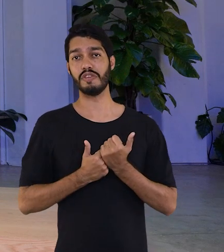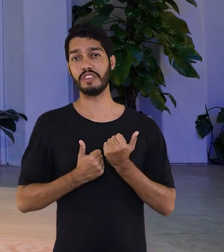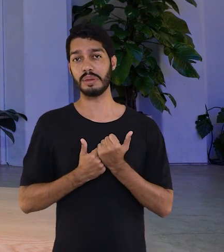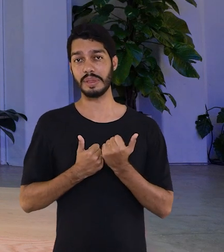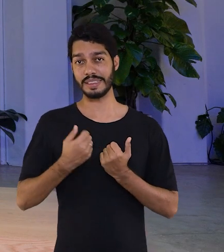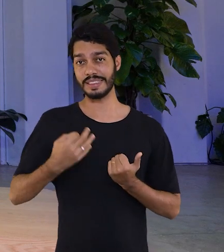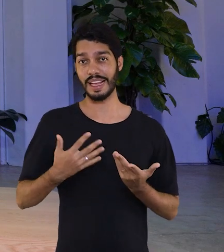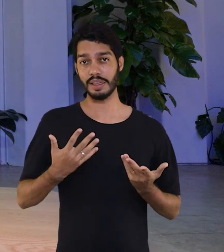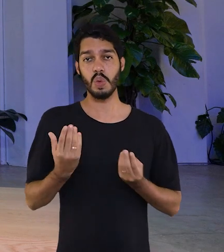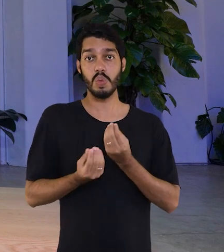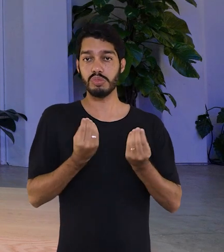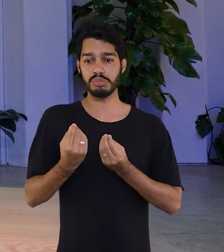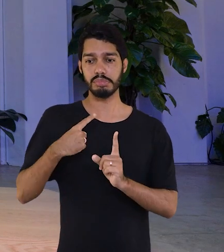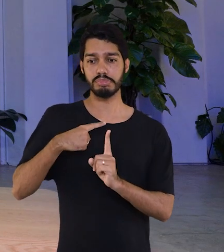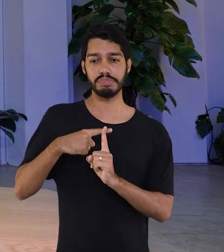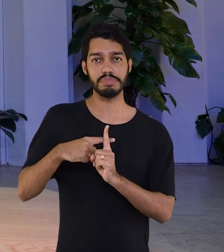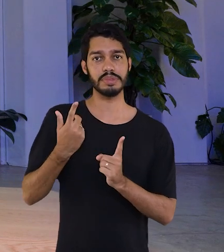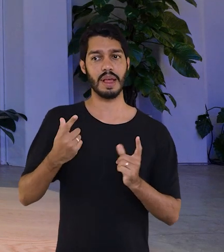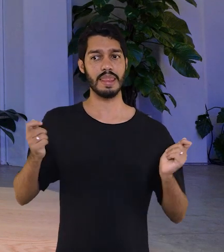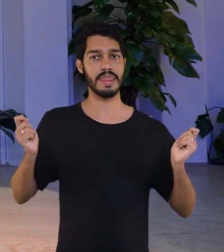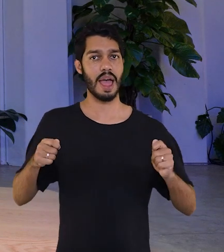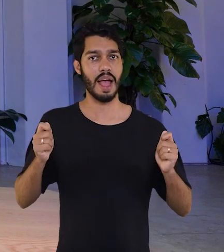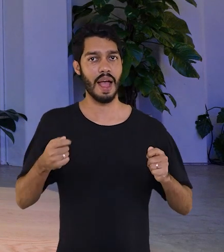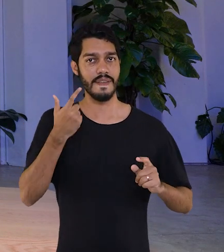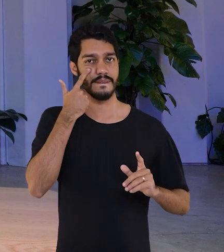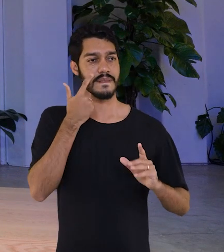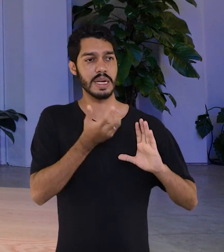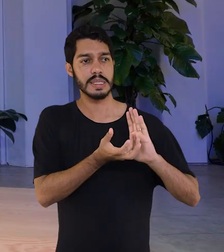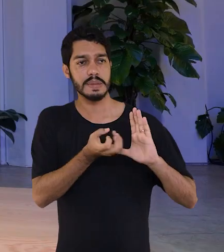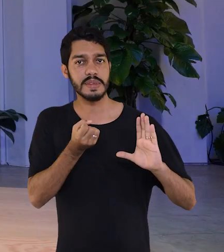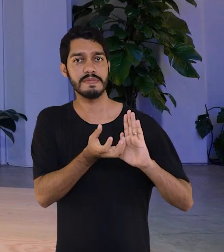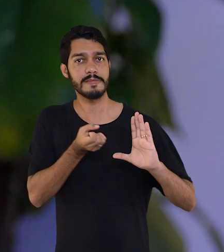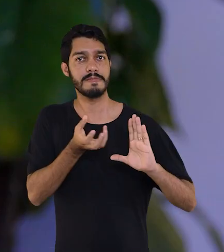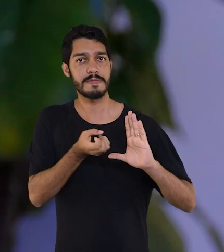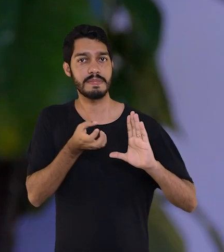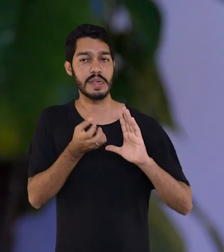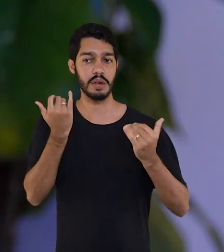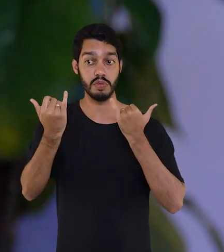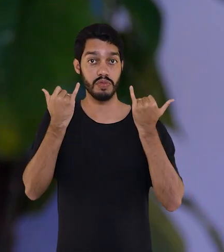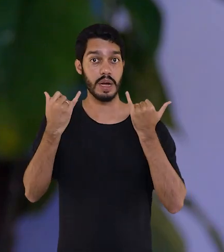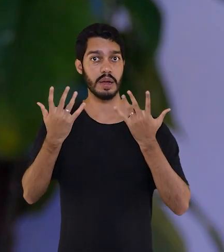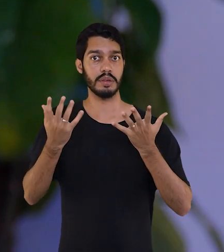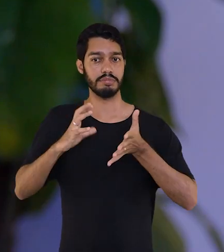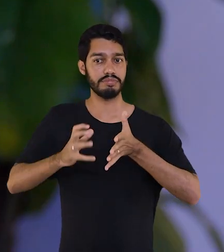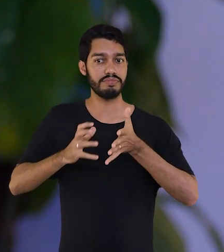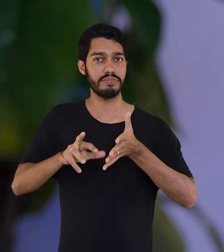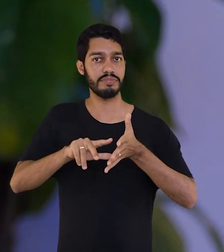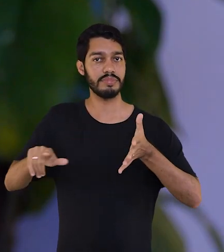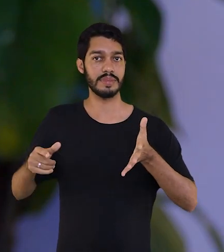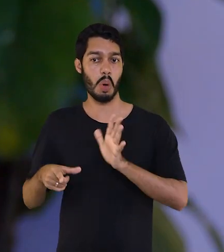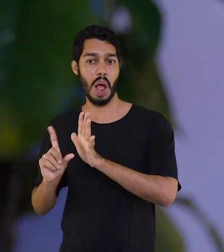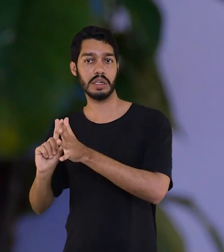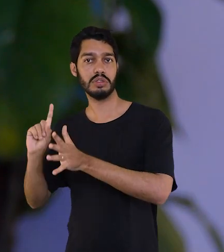uma ferramenta, de fato, sabe? De otimização e de capacidade de extração e de análise de dados e de